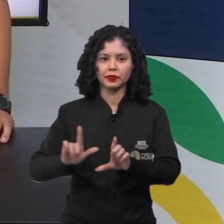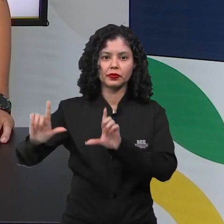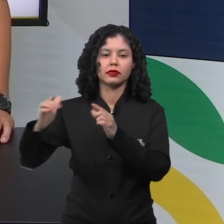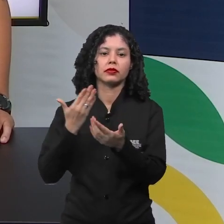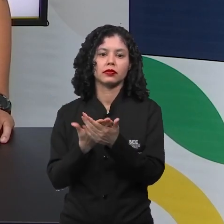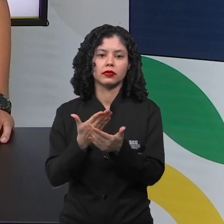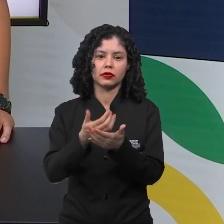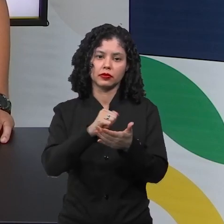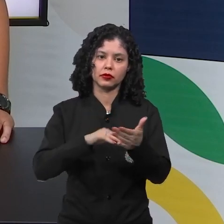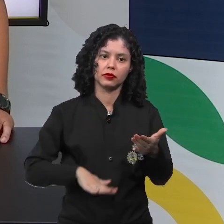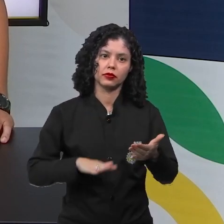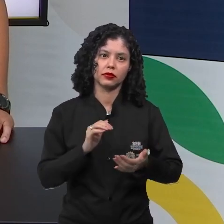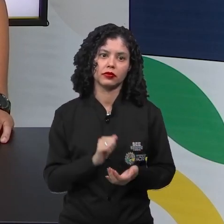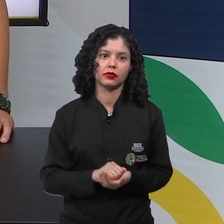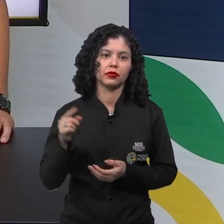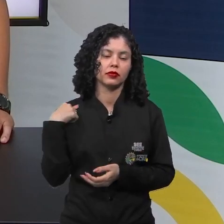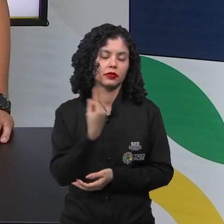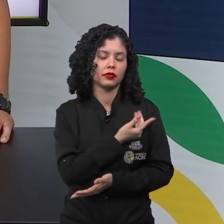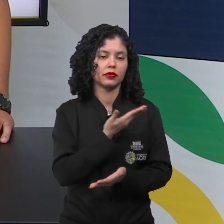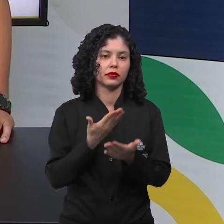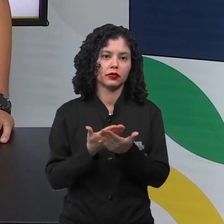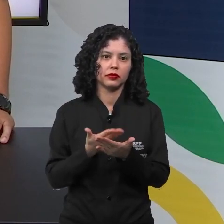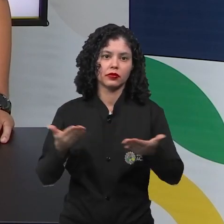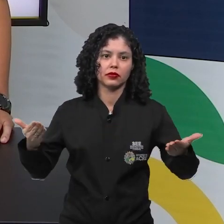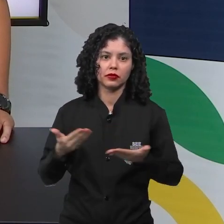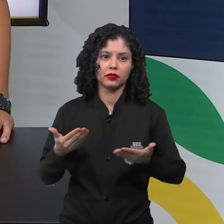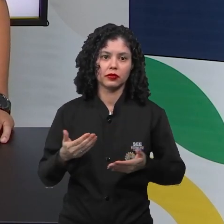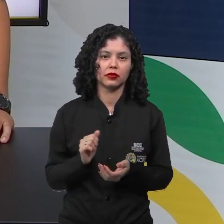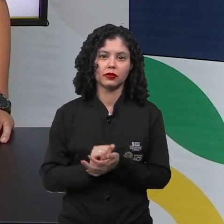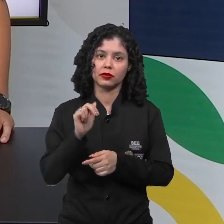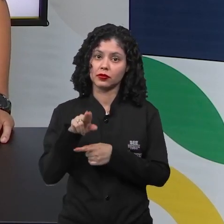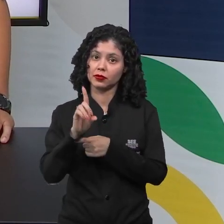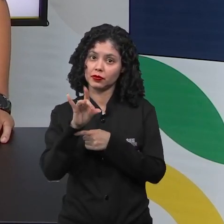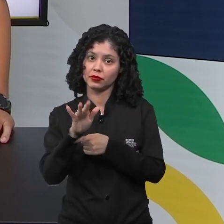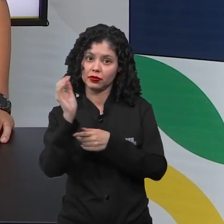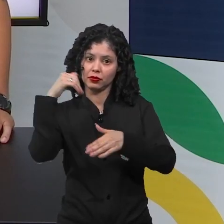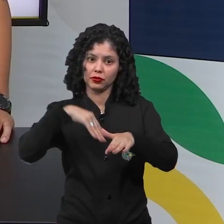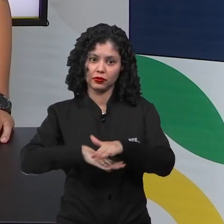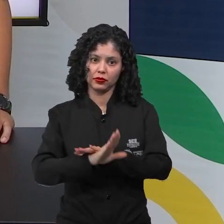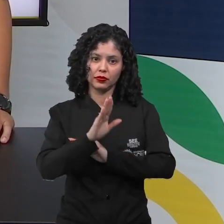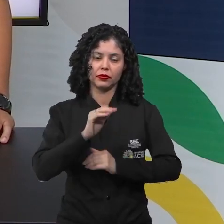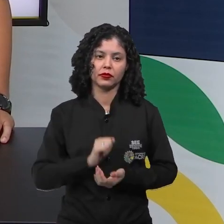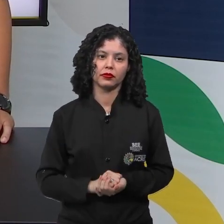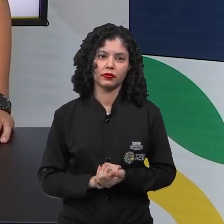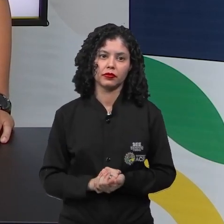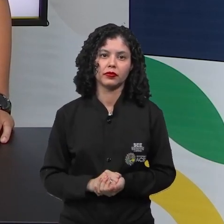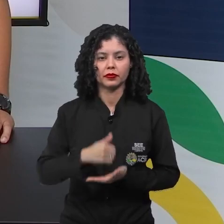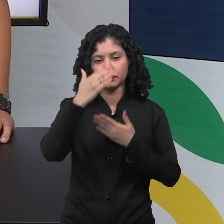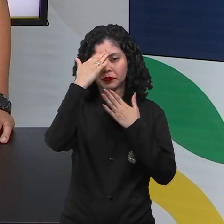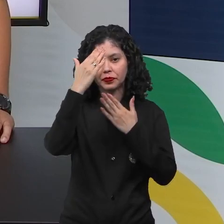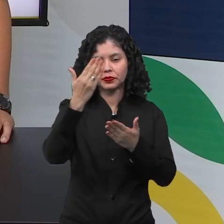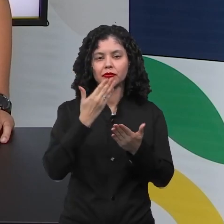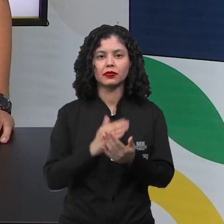da atividade, a nossa aula de hoje sobre unidades de armazenamento.